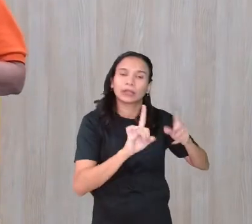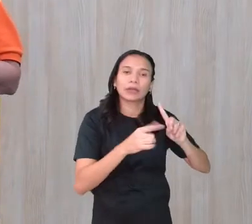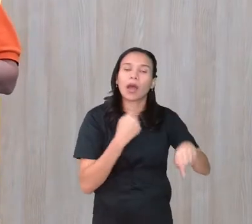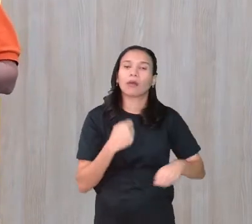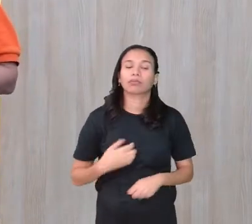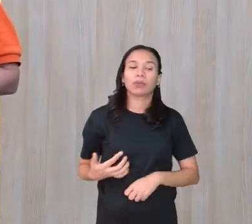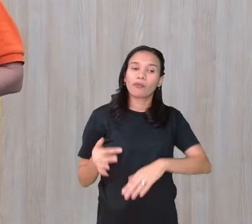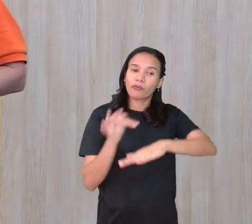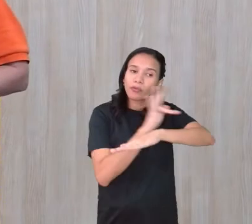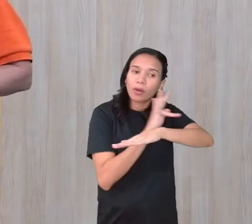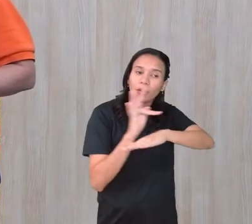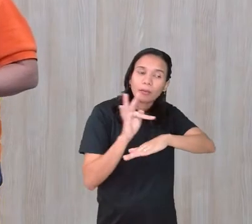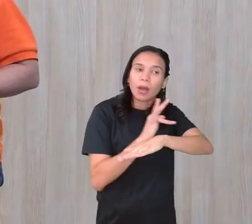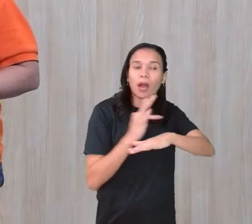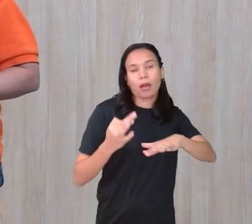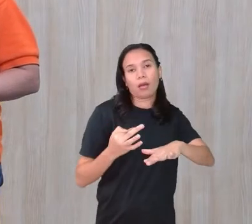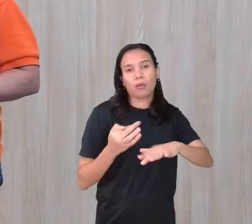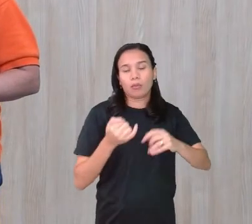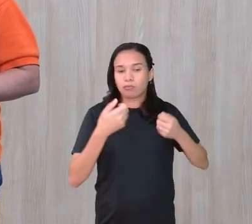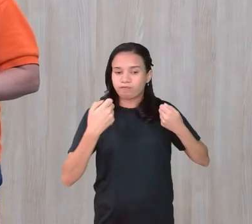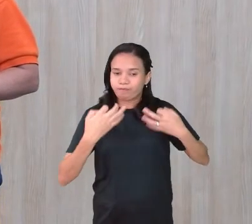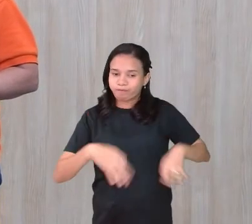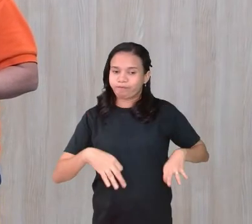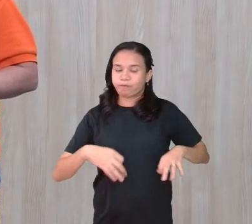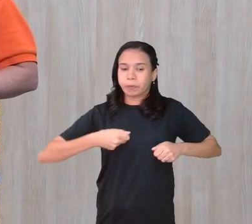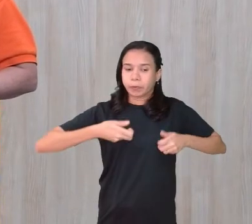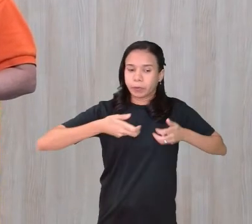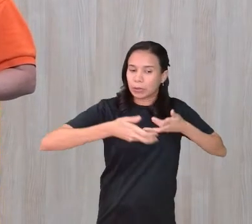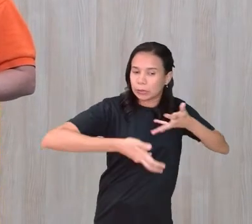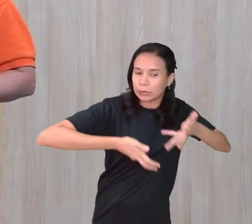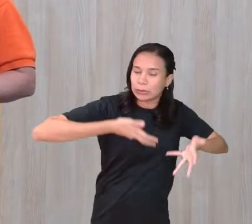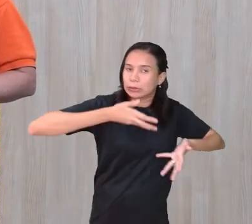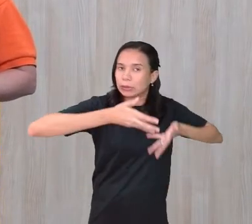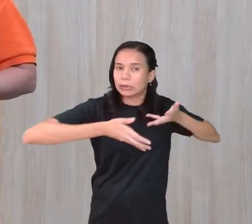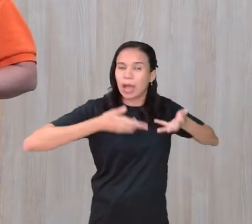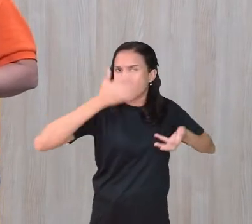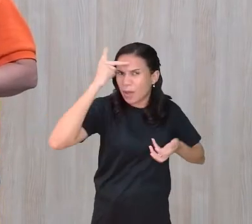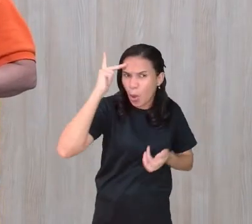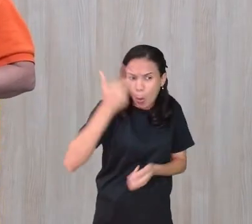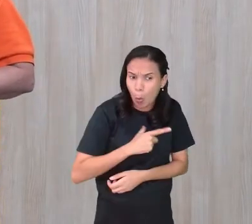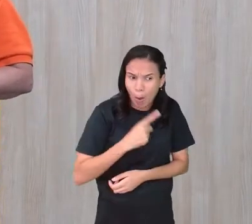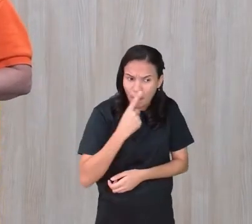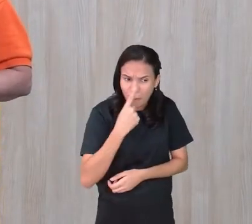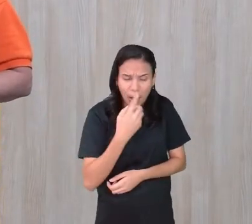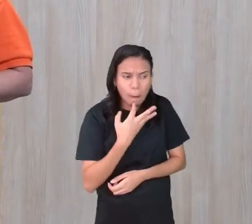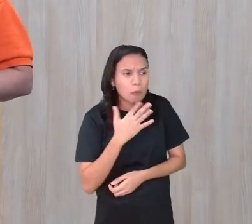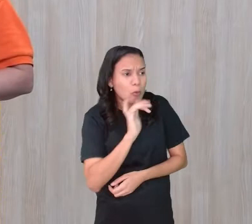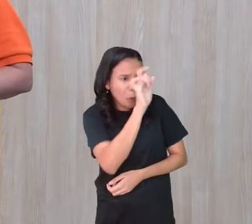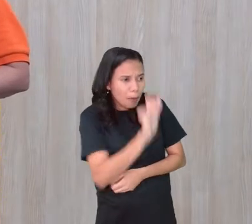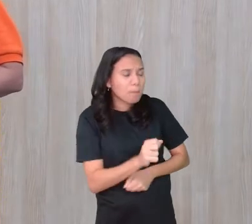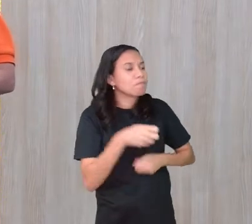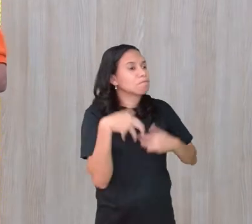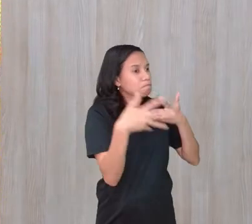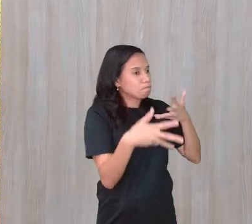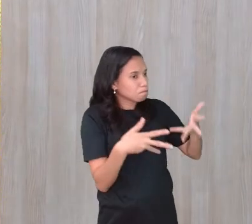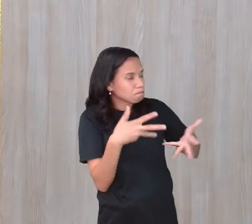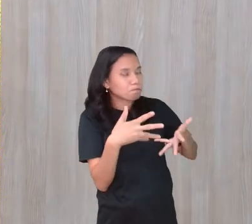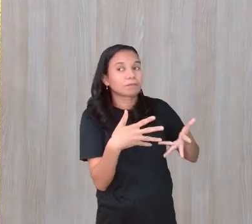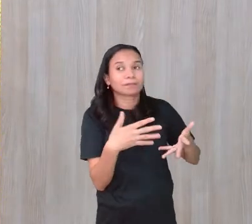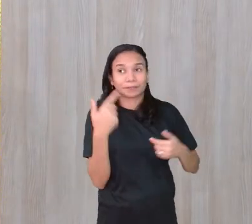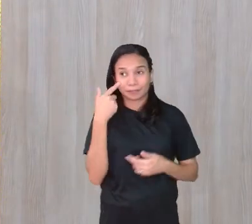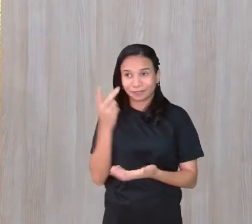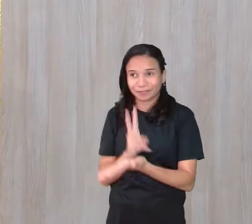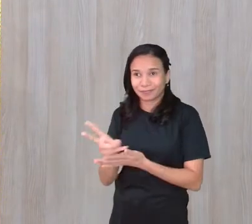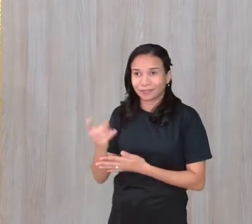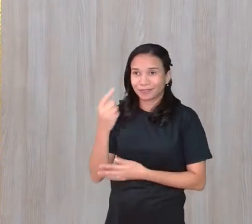usar uma linguagem inadequada, mas sim adequar a nossa linguagem àquele contexto. Vamos